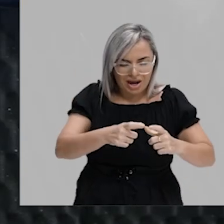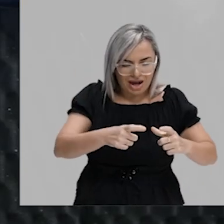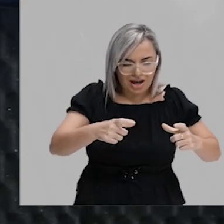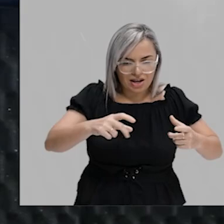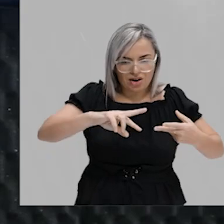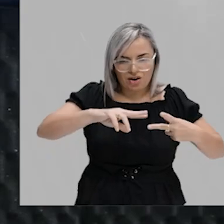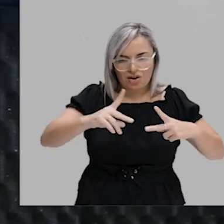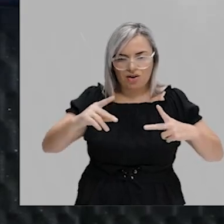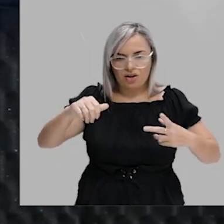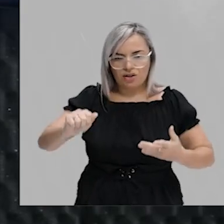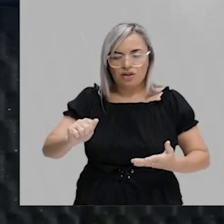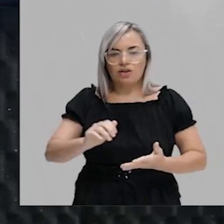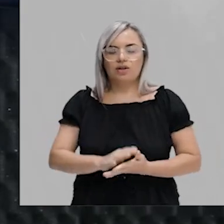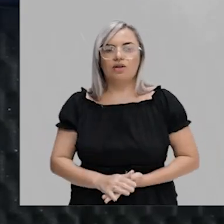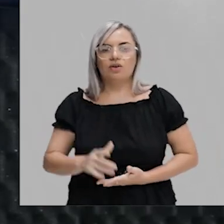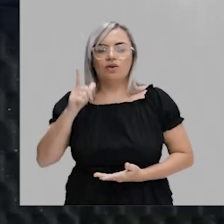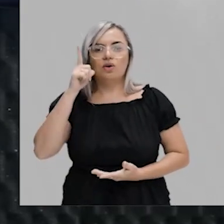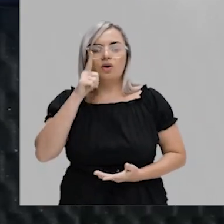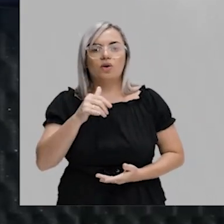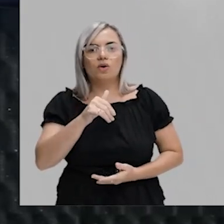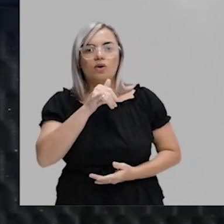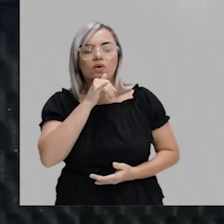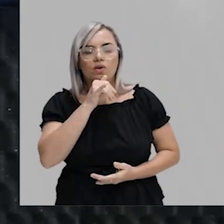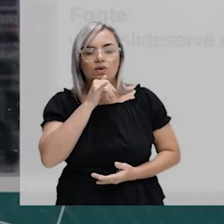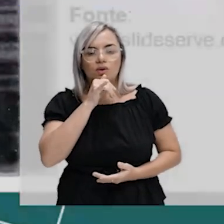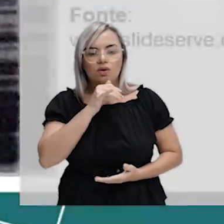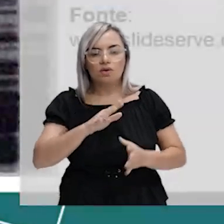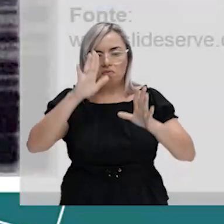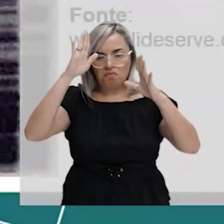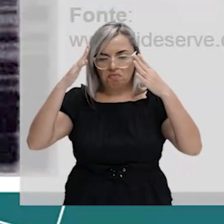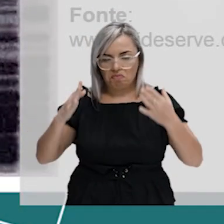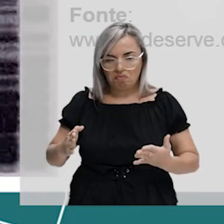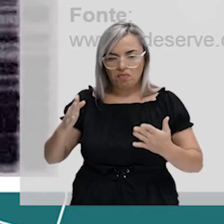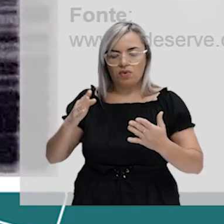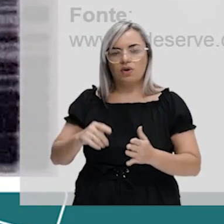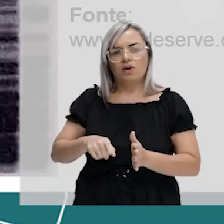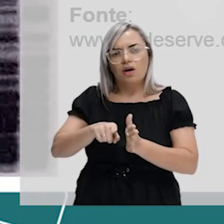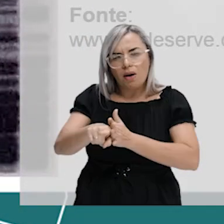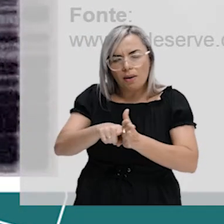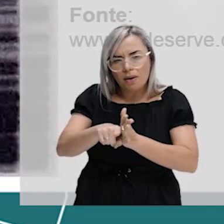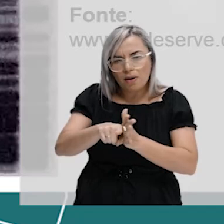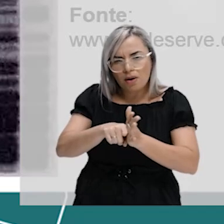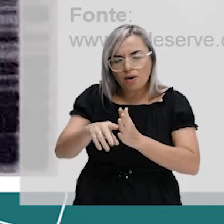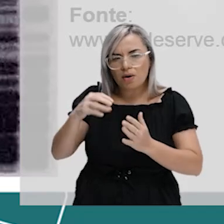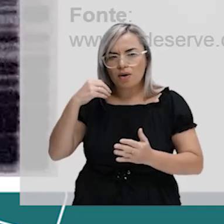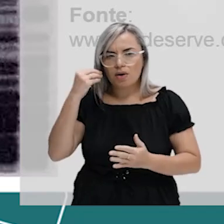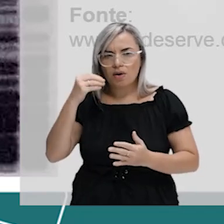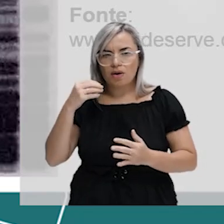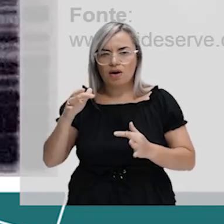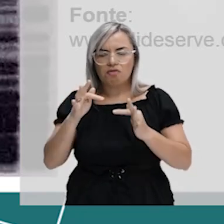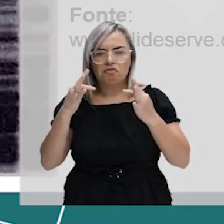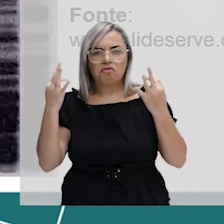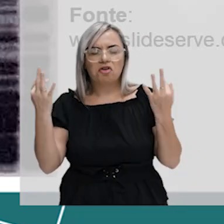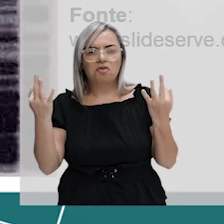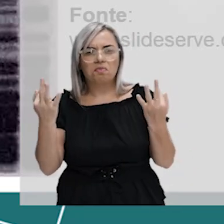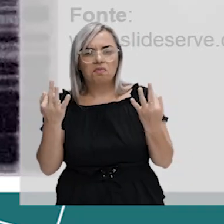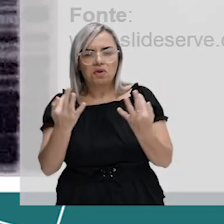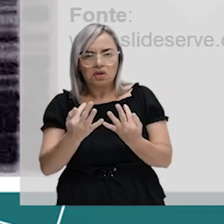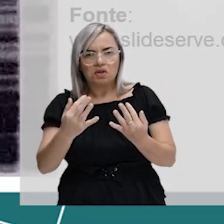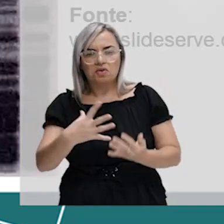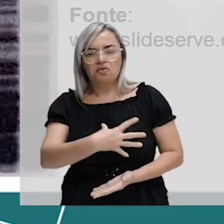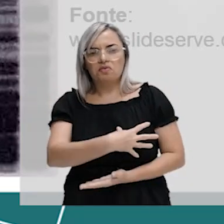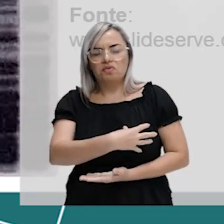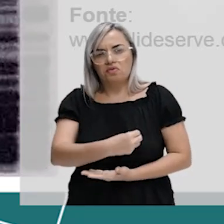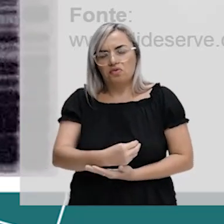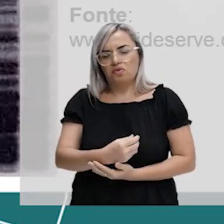com base nisso, a gente consegue, por exemplo, analisar o parentesco, ou analisar, por exemplo, se um